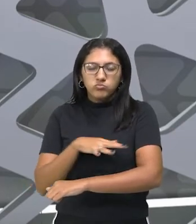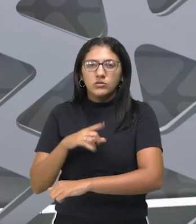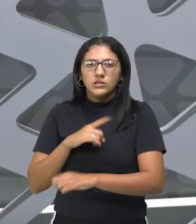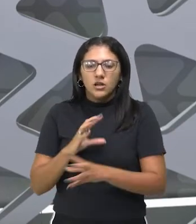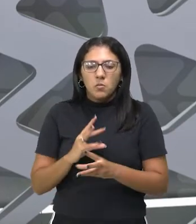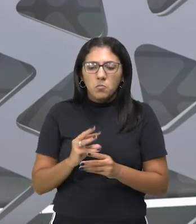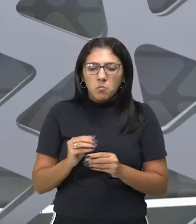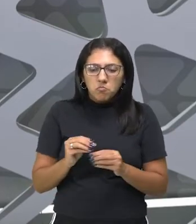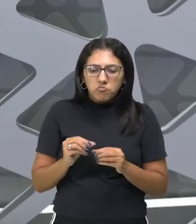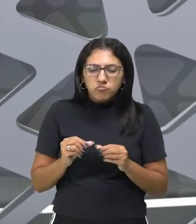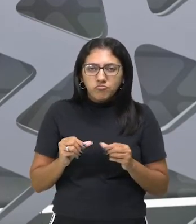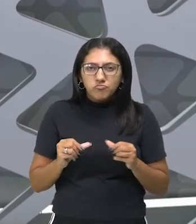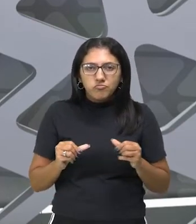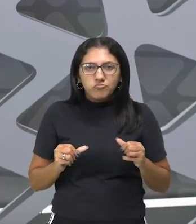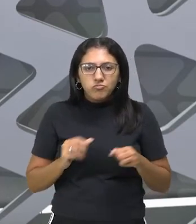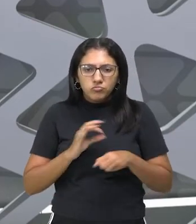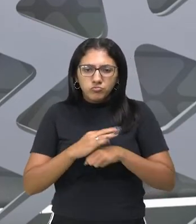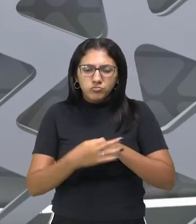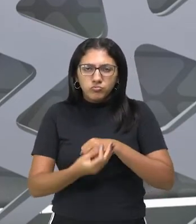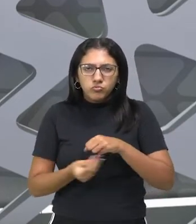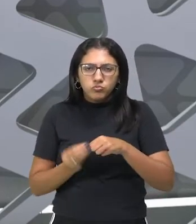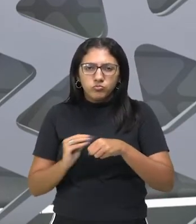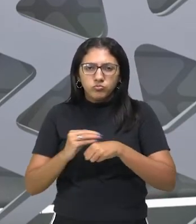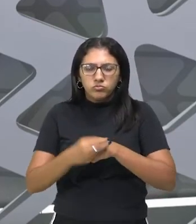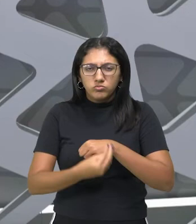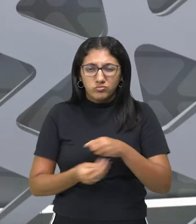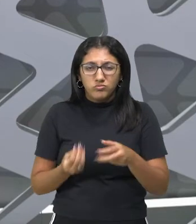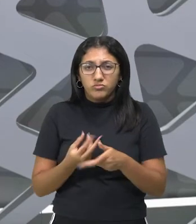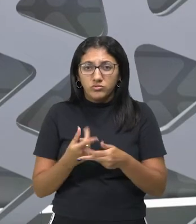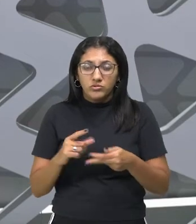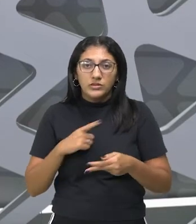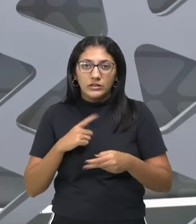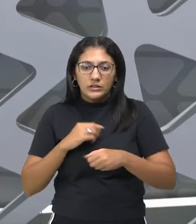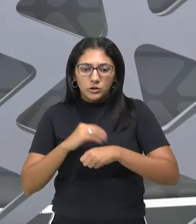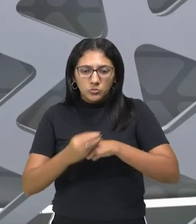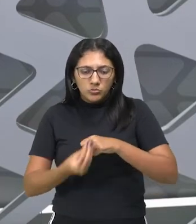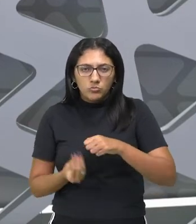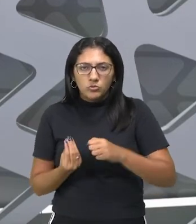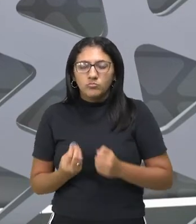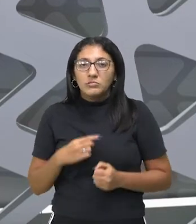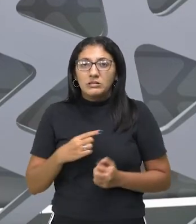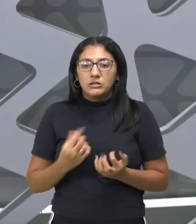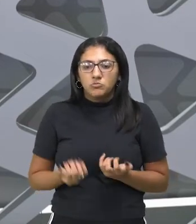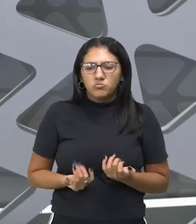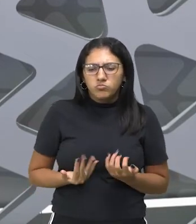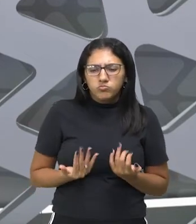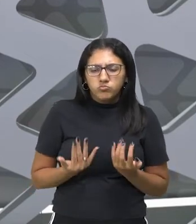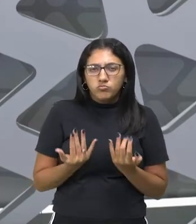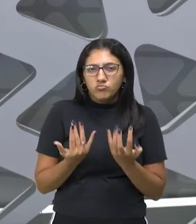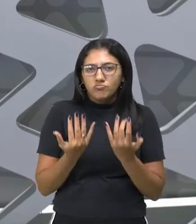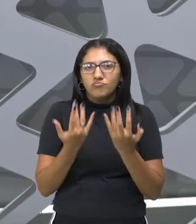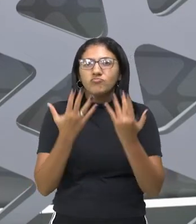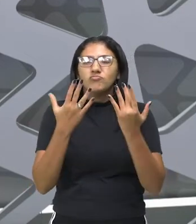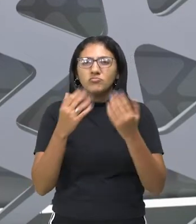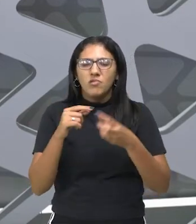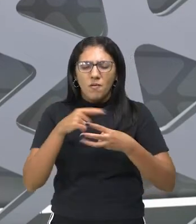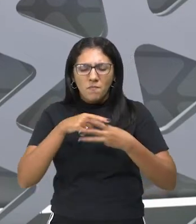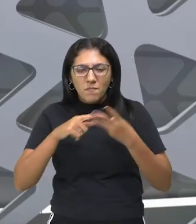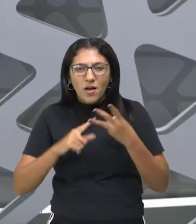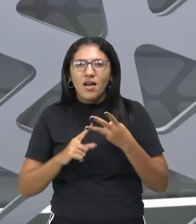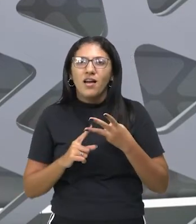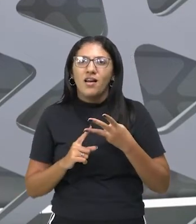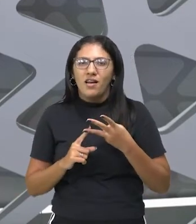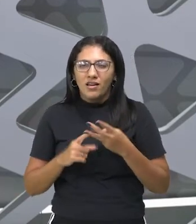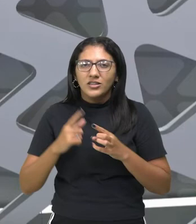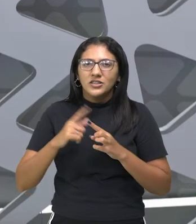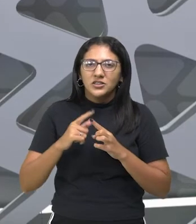produzem bactérias, que essas bactérias elas liberam muito metano e muito gás carbônico,